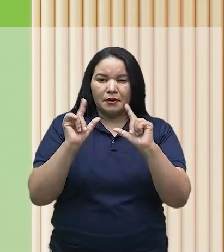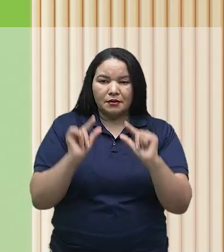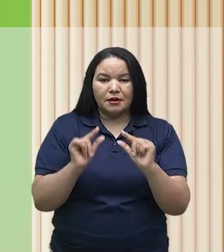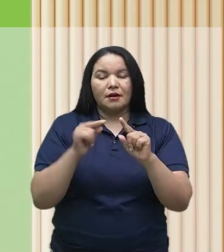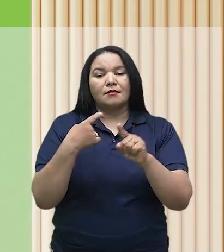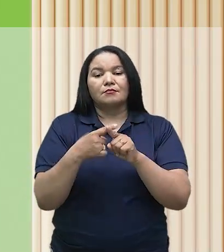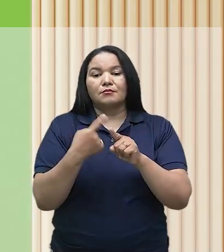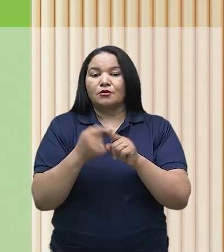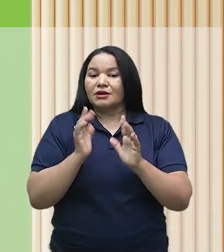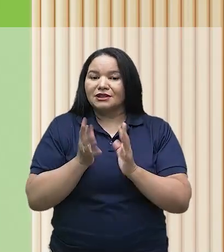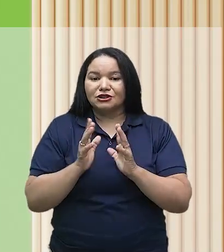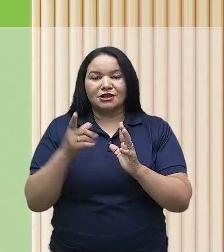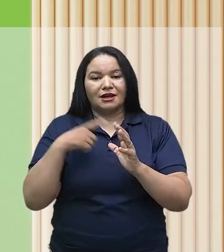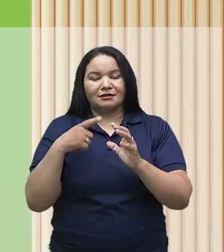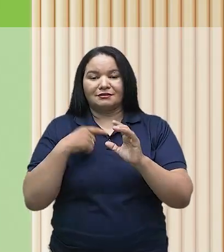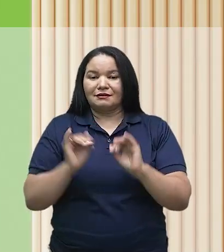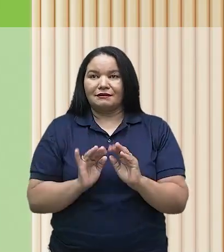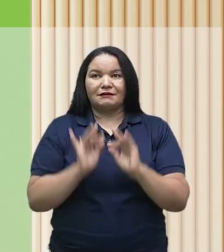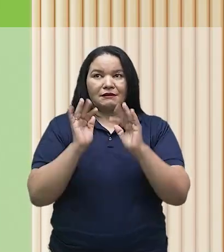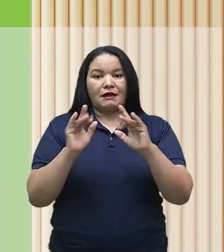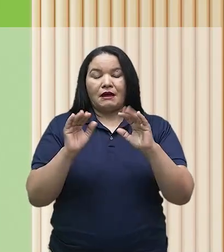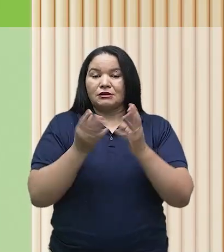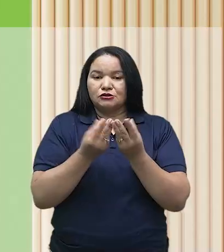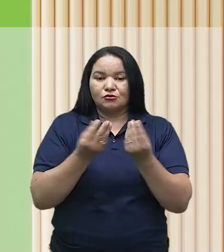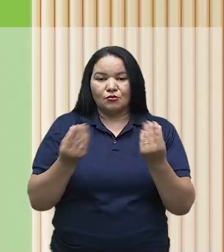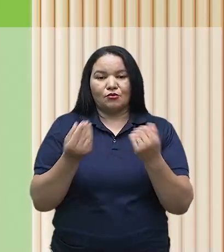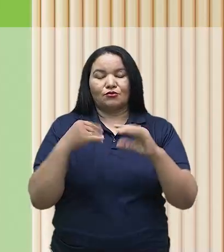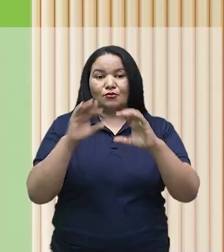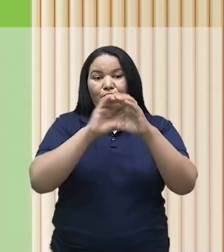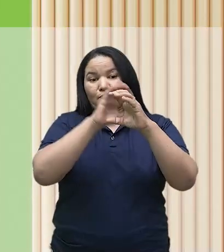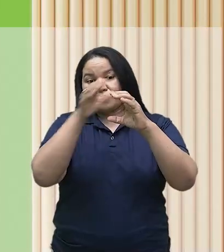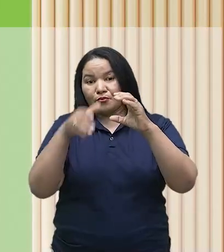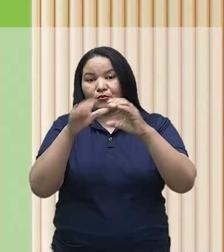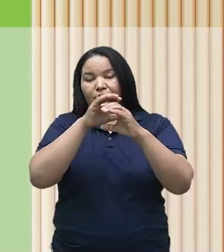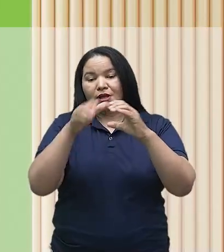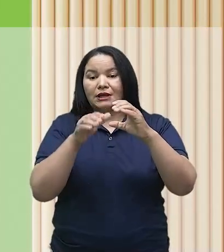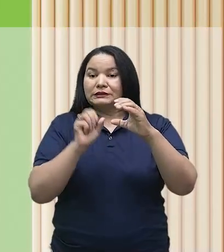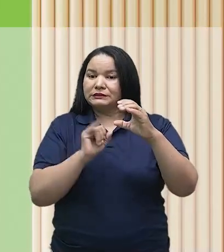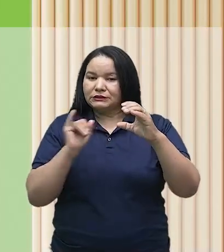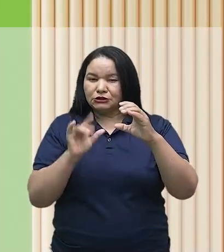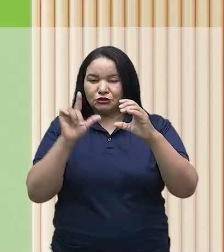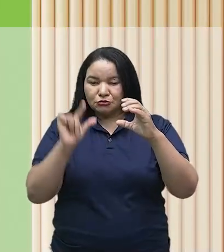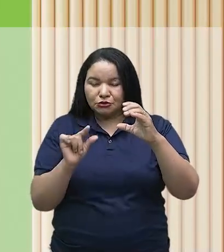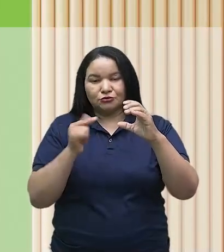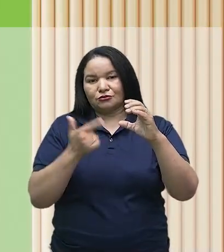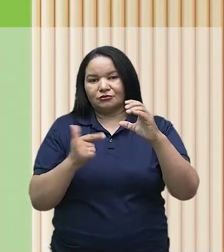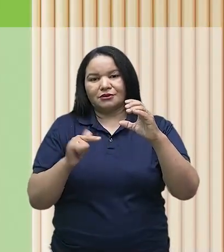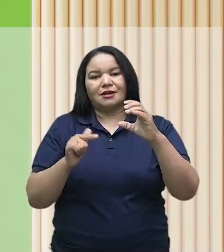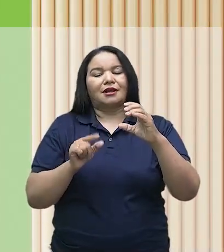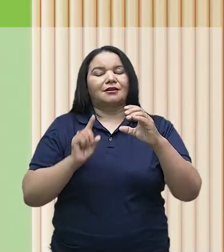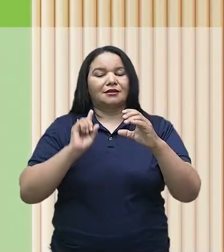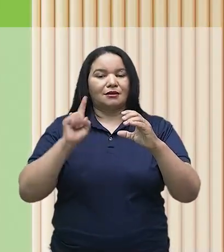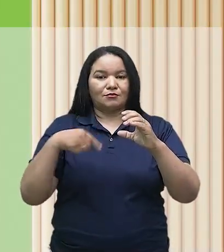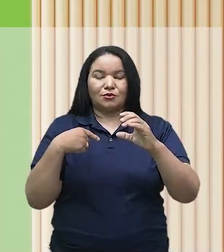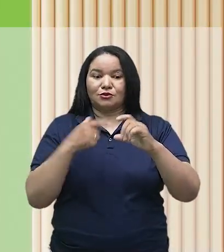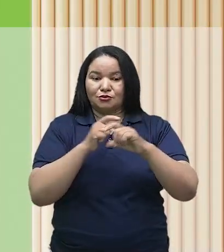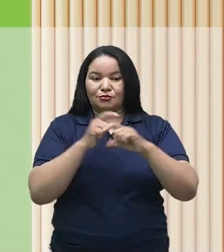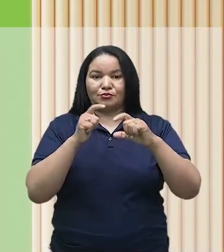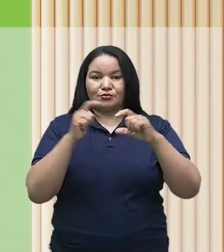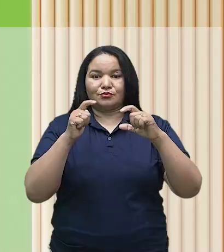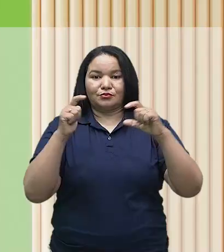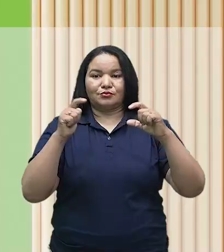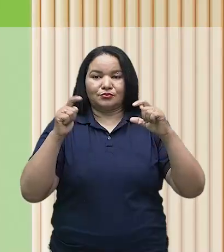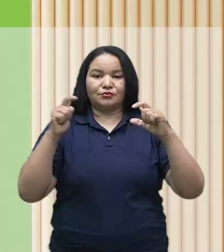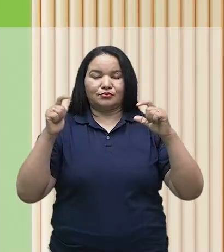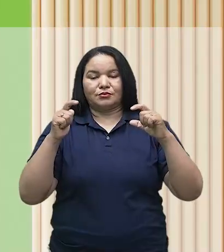já temos projeções que revelam, é uma coisa que já está. E se a gente não diminuir, realmente vai ficar uma situação que não